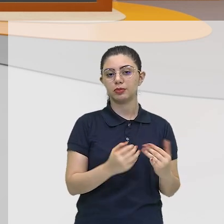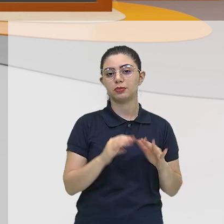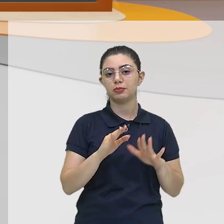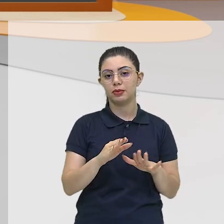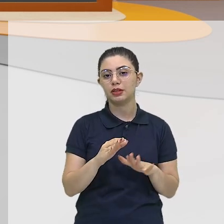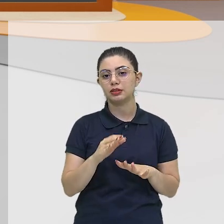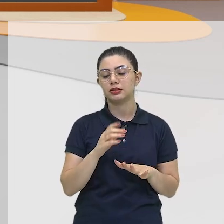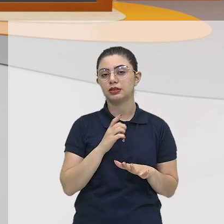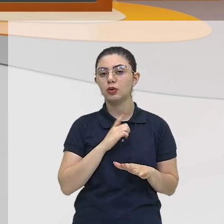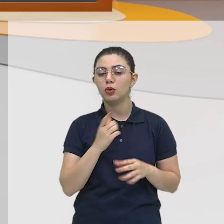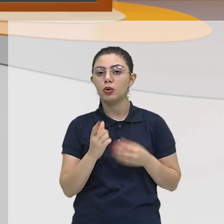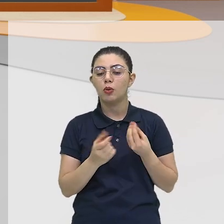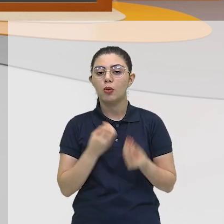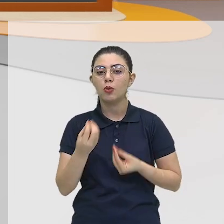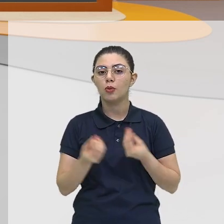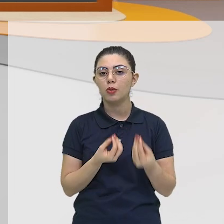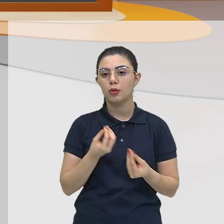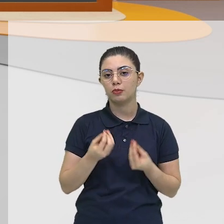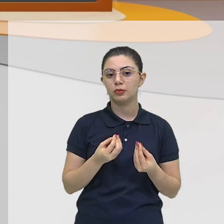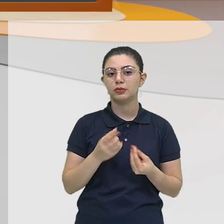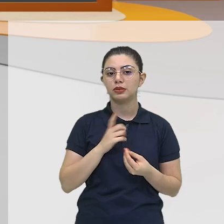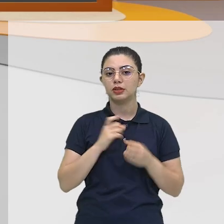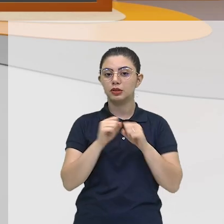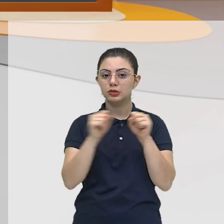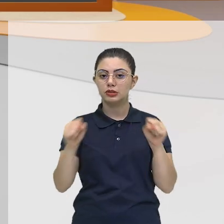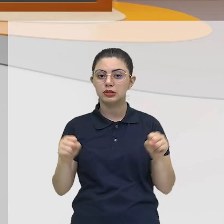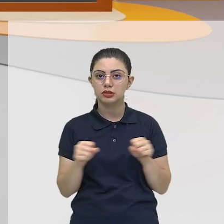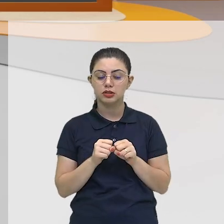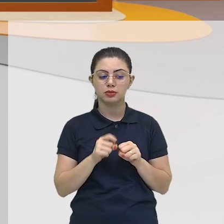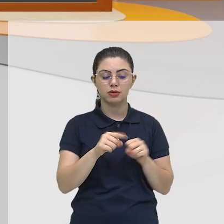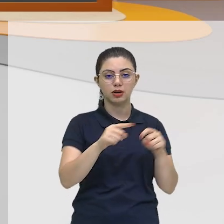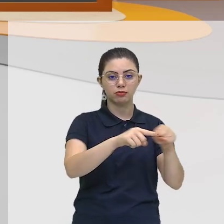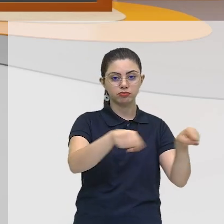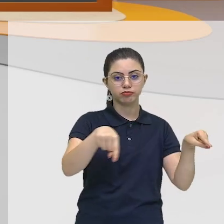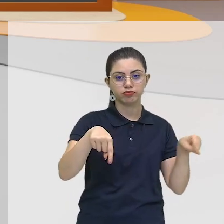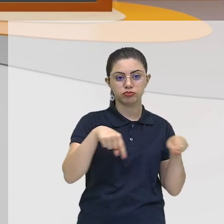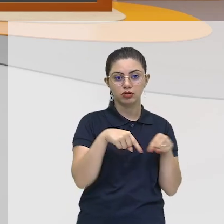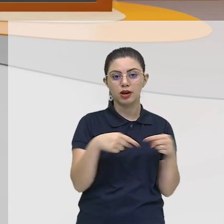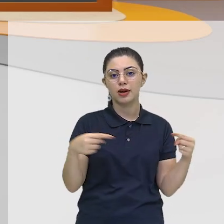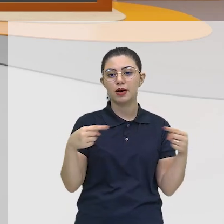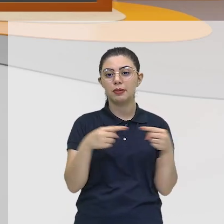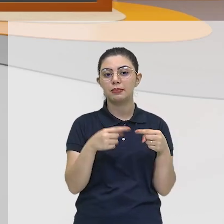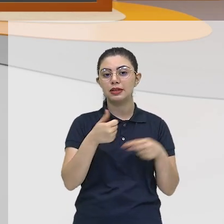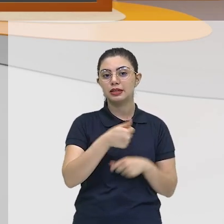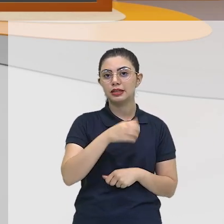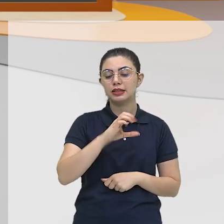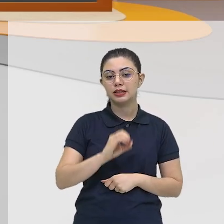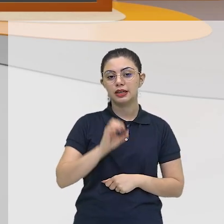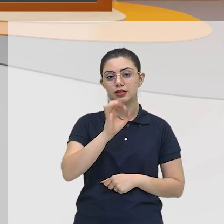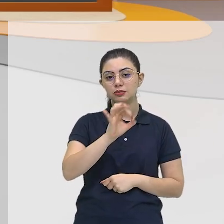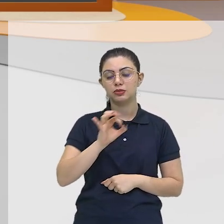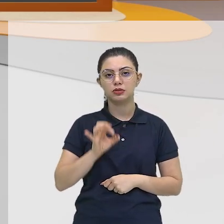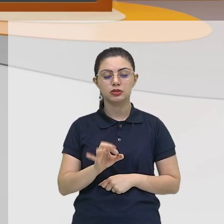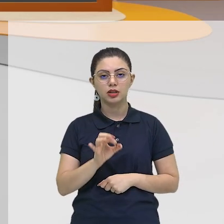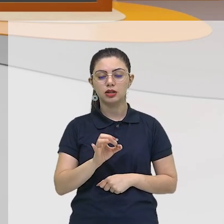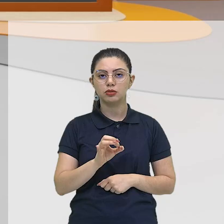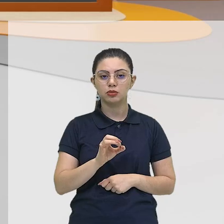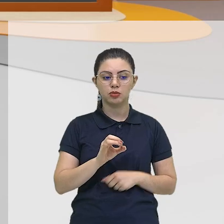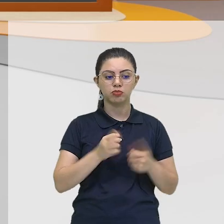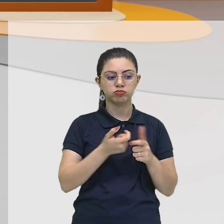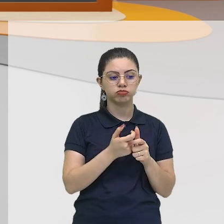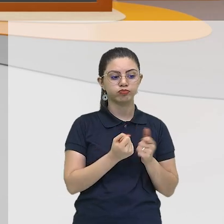as culturas agrícolas, gente, inseridas em sistema de rotação de culturas, apresentam em média aí 10% do aumento